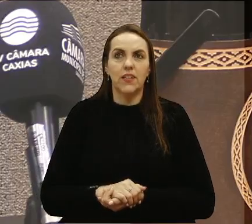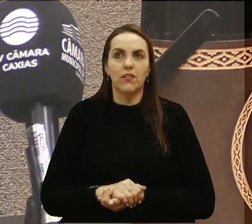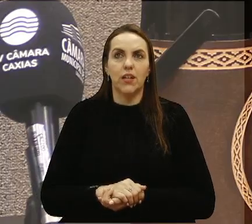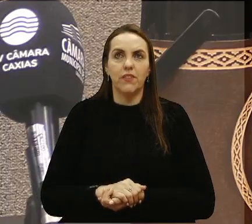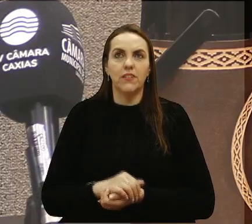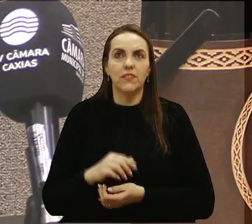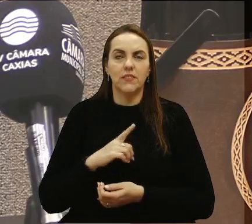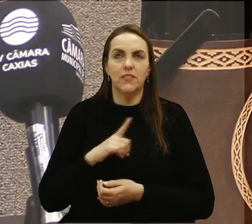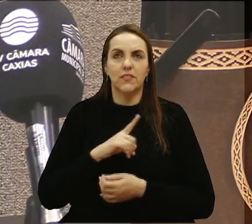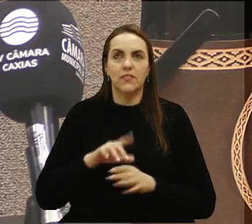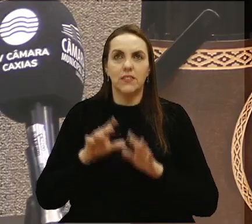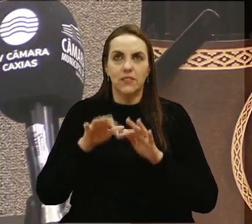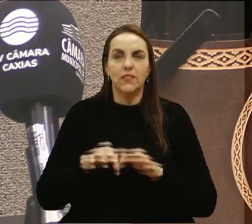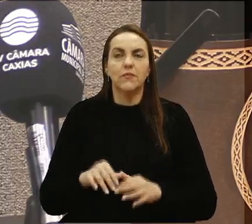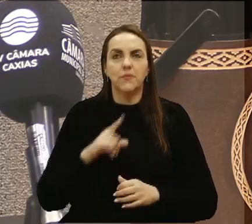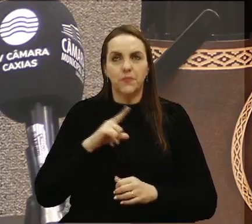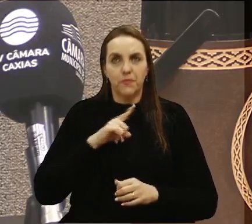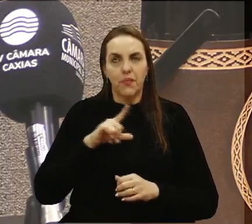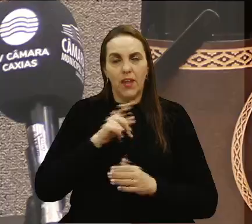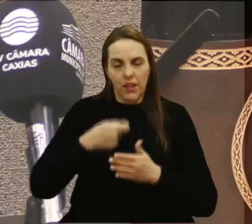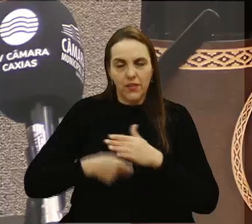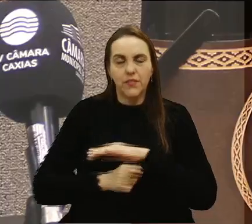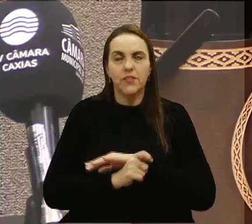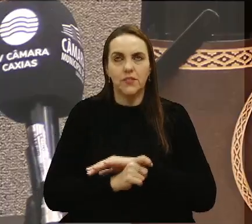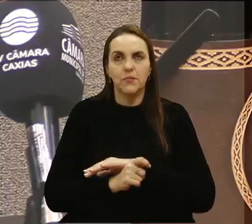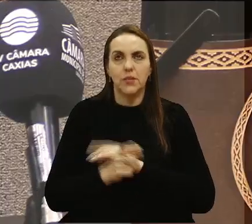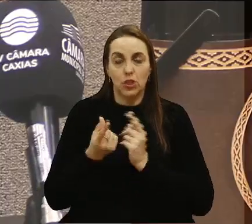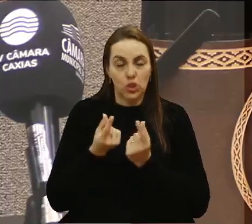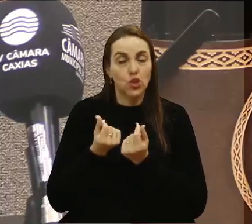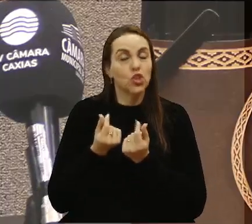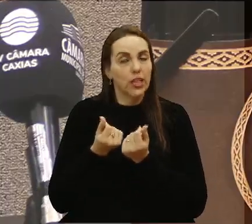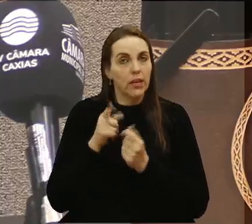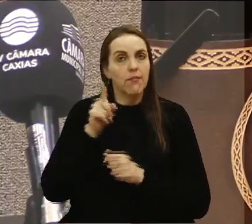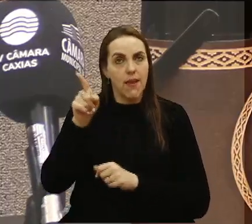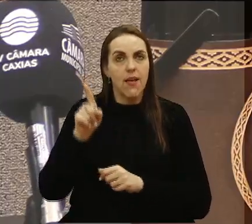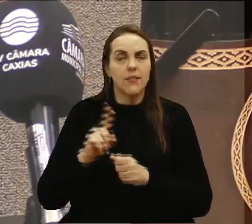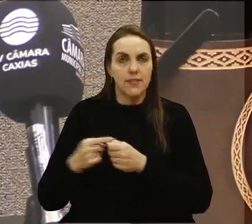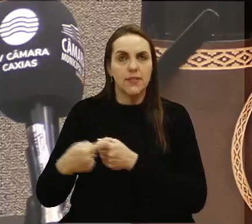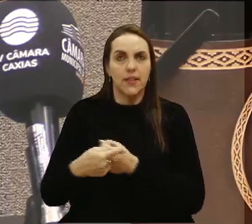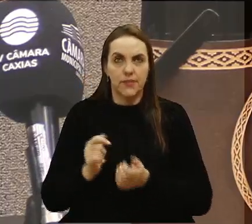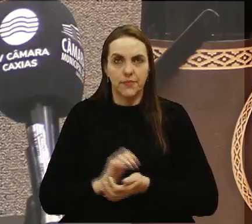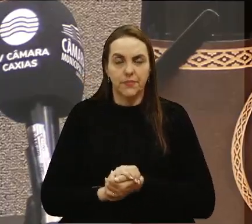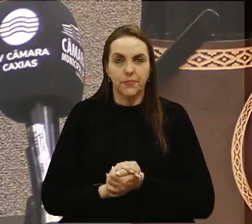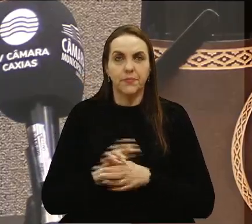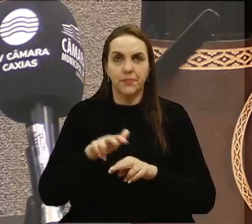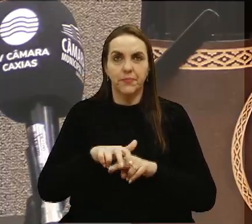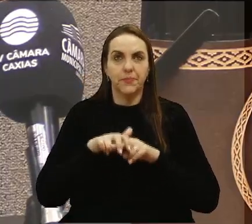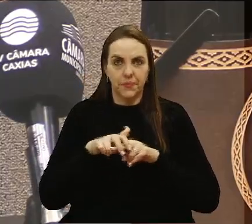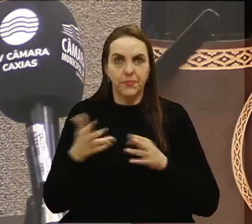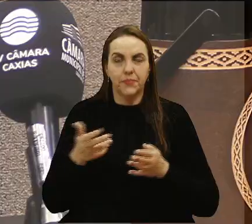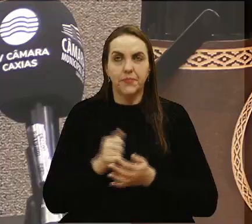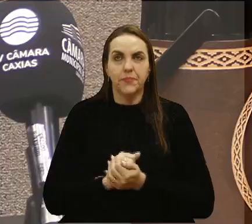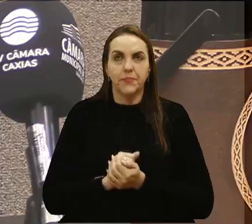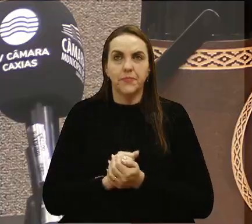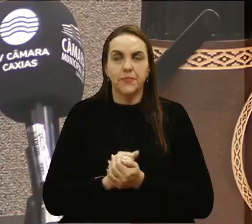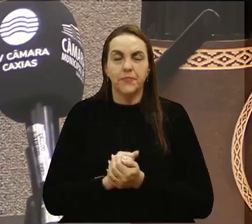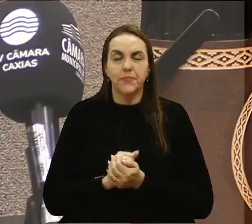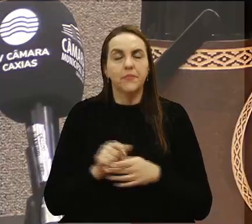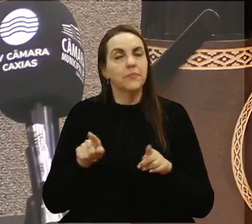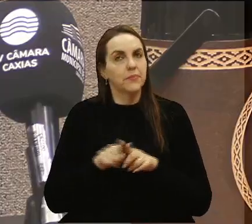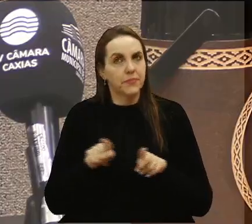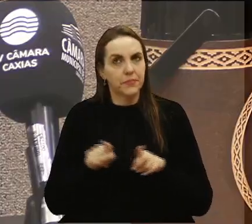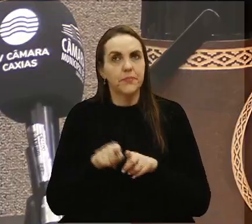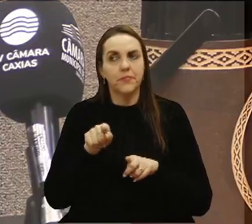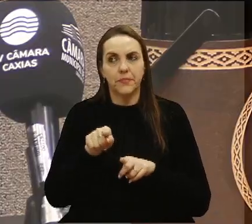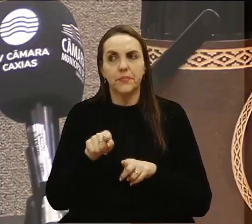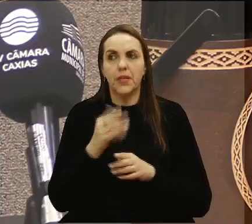Ouvir as comunidades e investir dinheiro lá nas cidades. Então, por isso que também